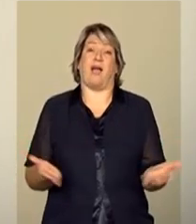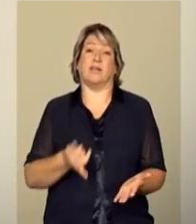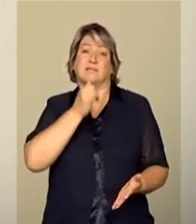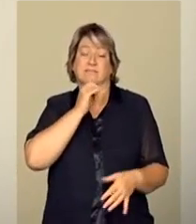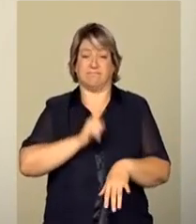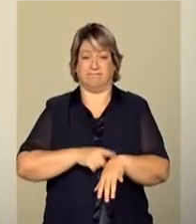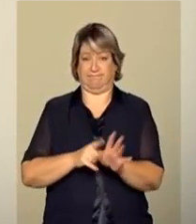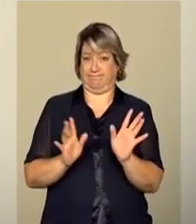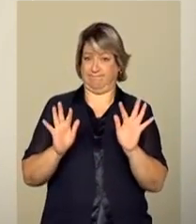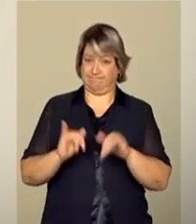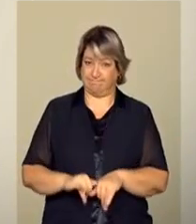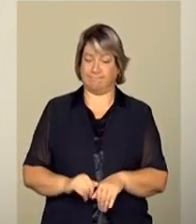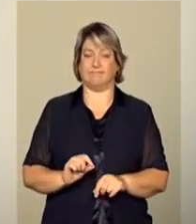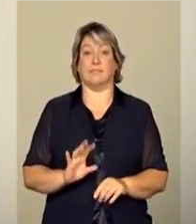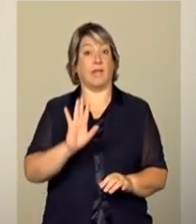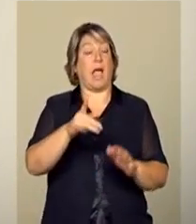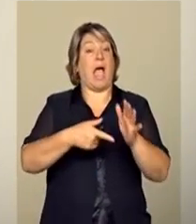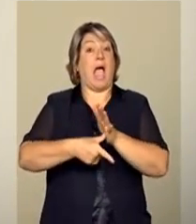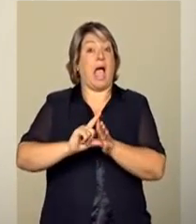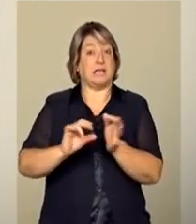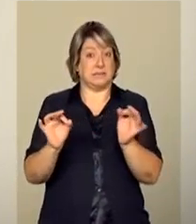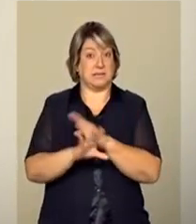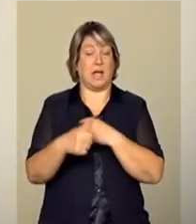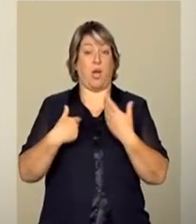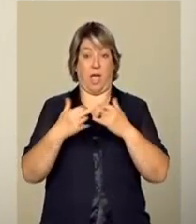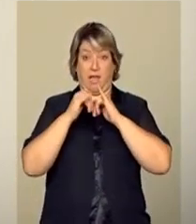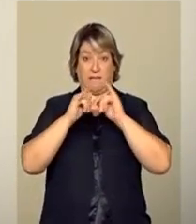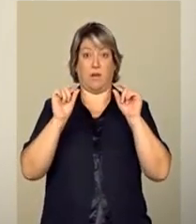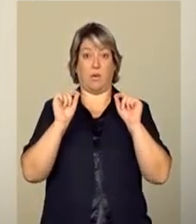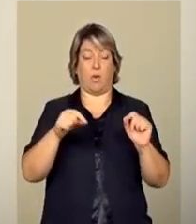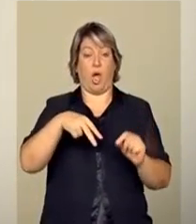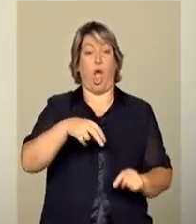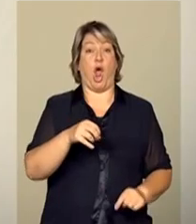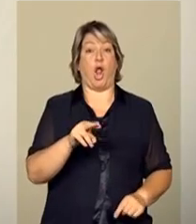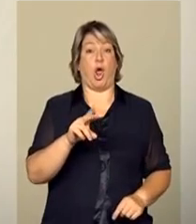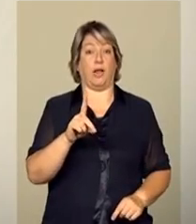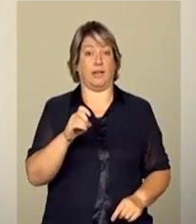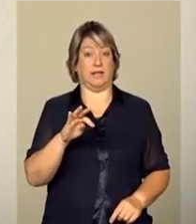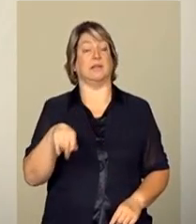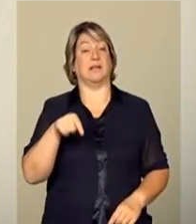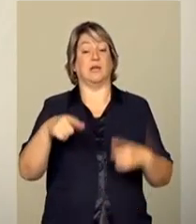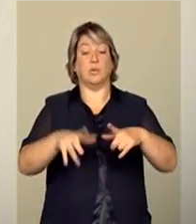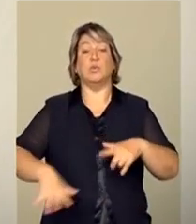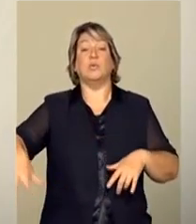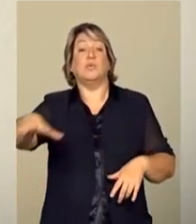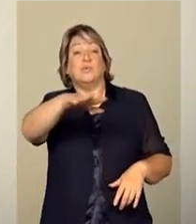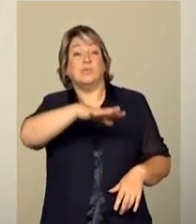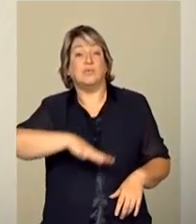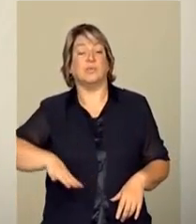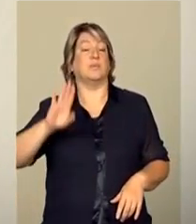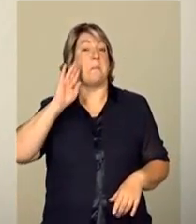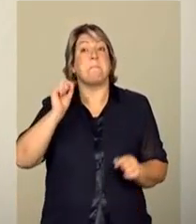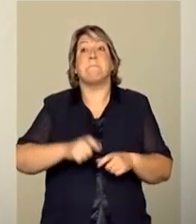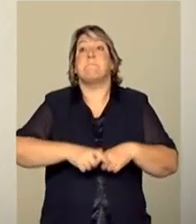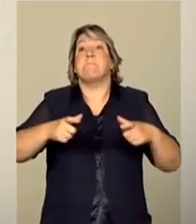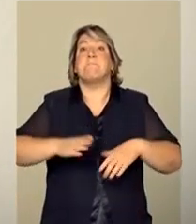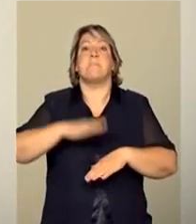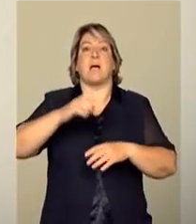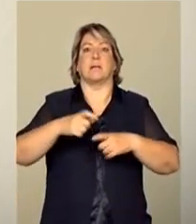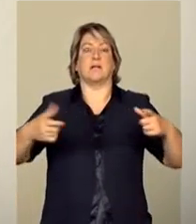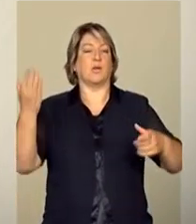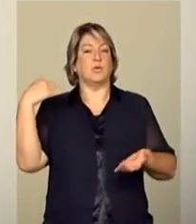nosso tempo chegou ao fim antes de terminar Luciano Eu quero dizer que o nordeste foi a região do nosso país que mais cresceu nos últimos